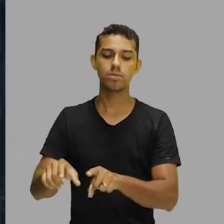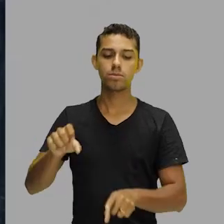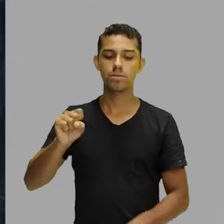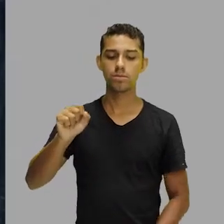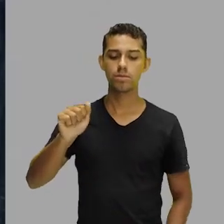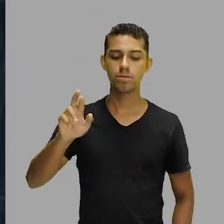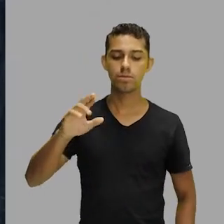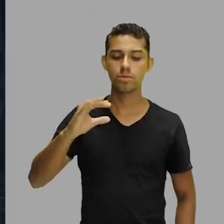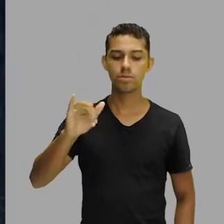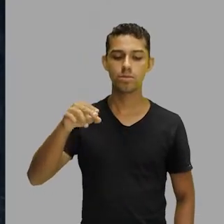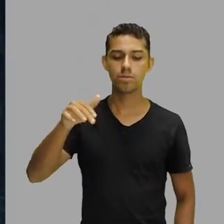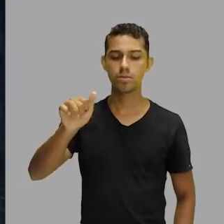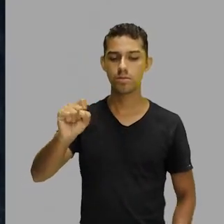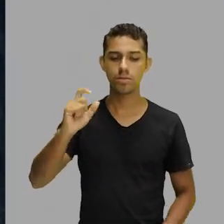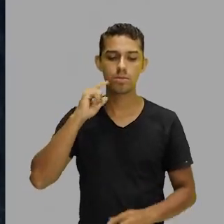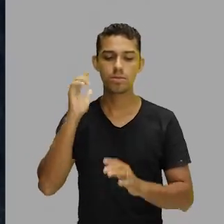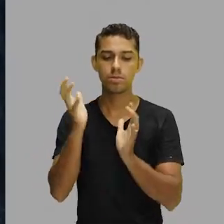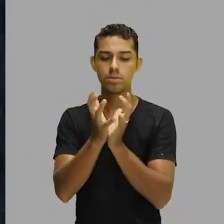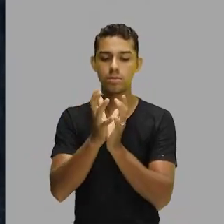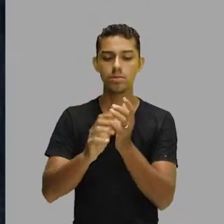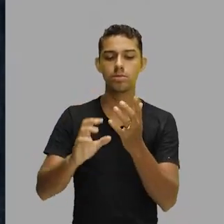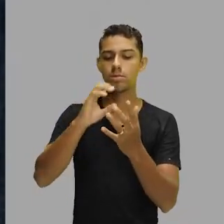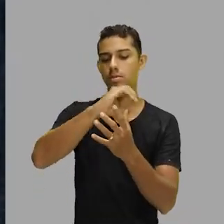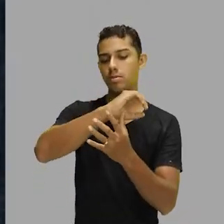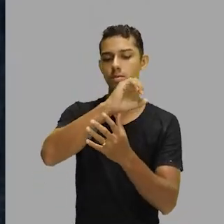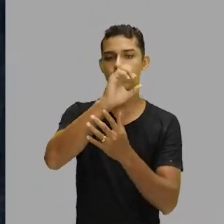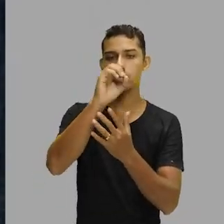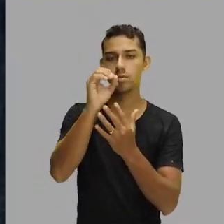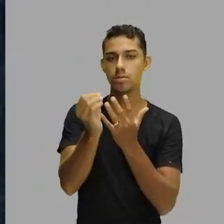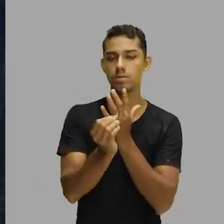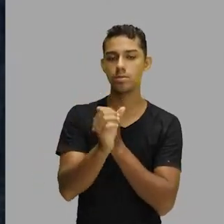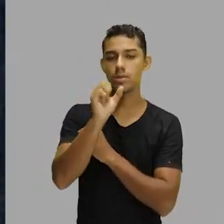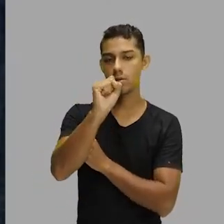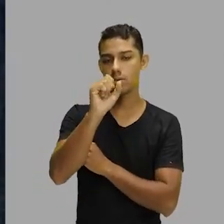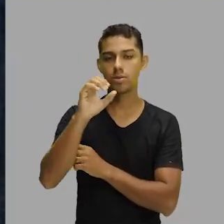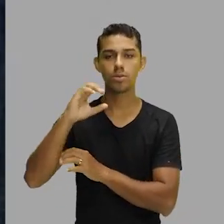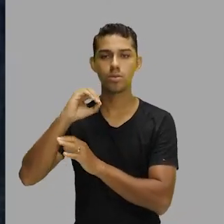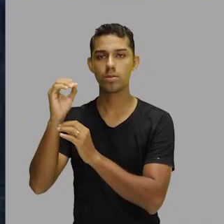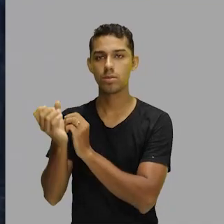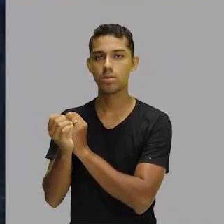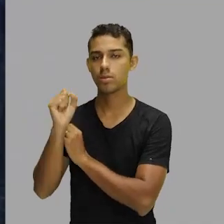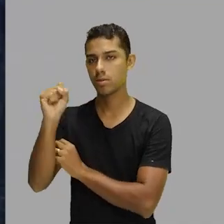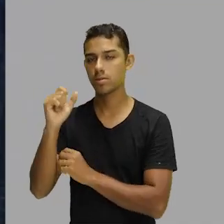vão formar ali agrupamento de 8 células, como se fosse um cubo,